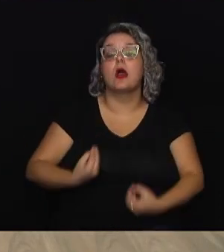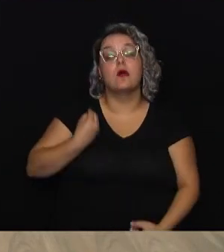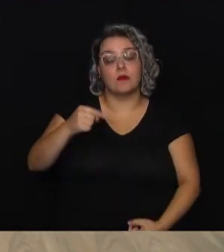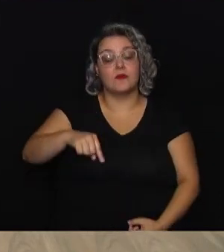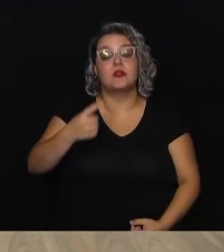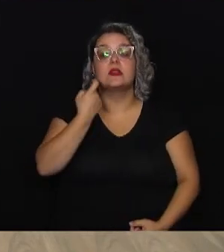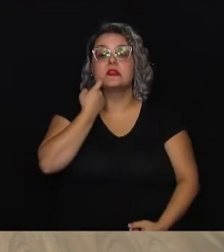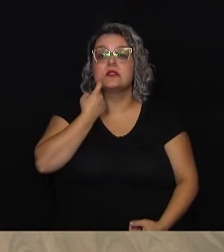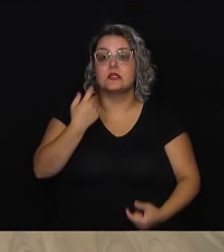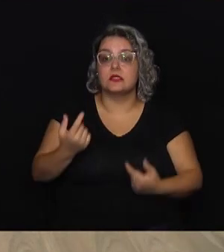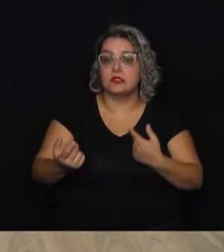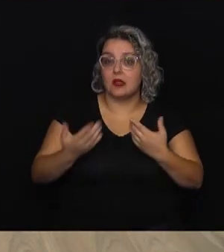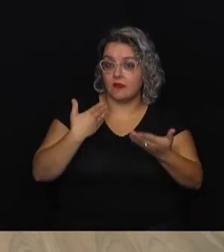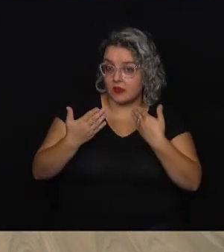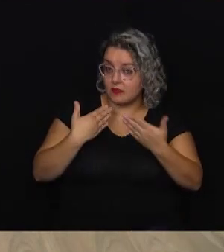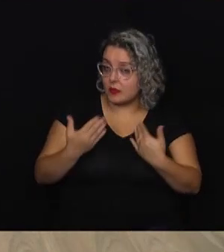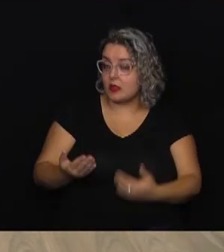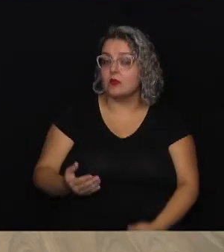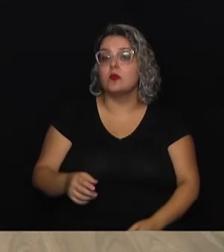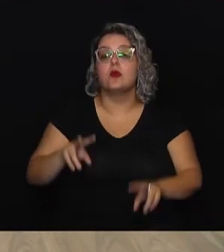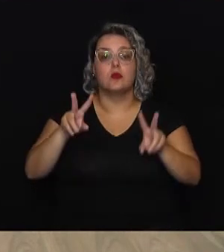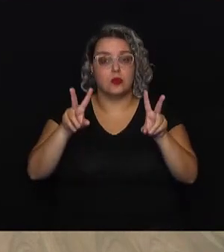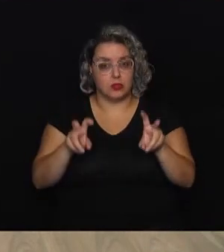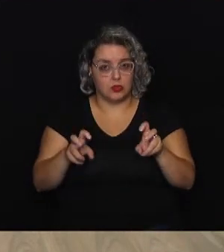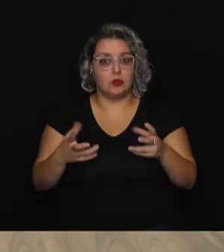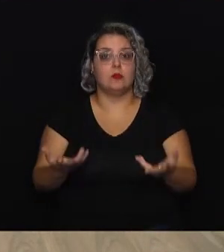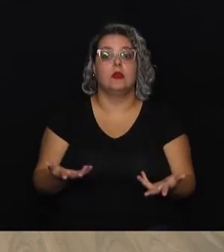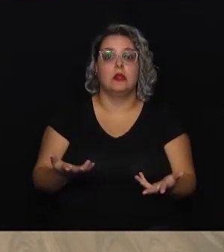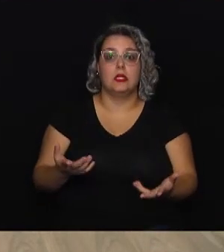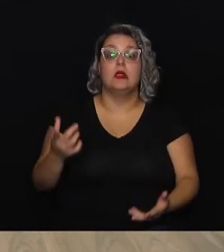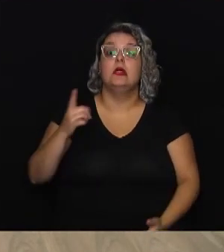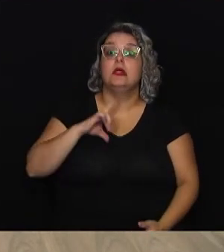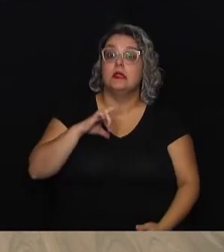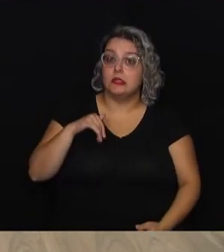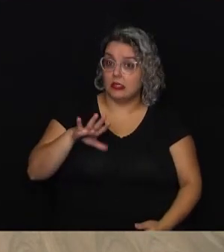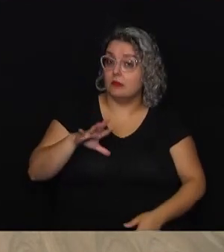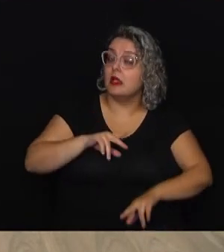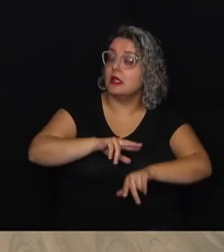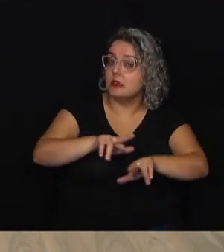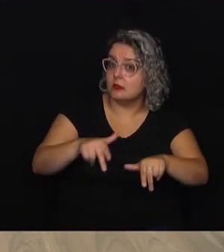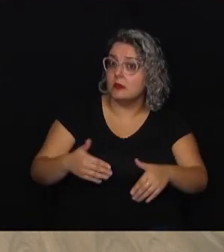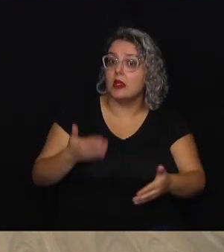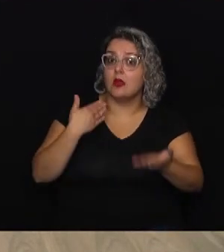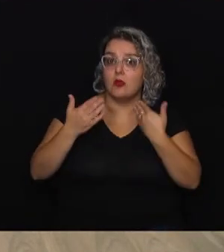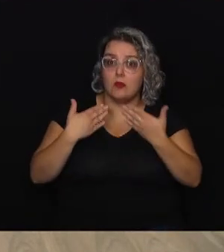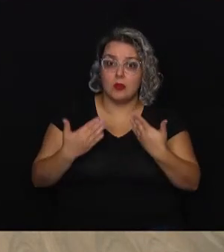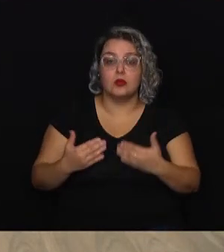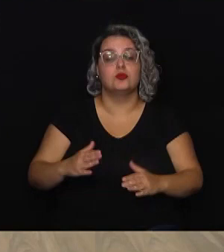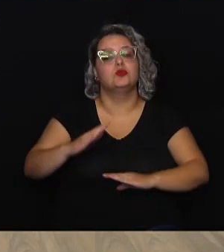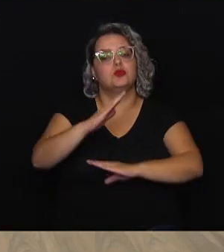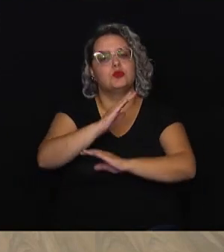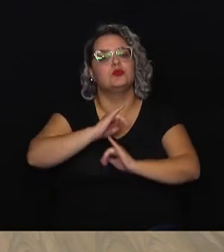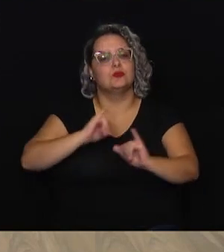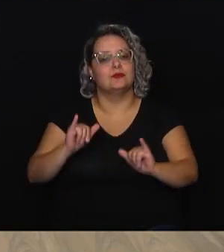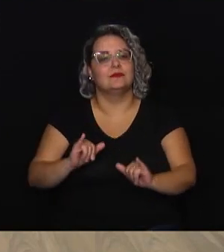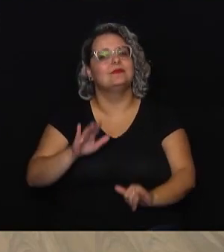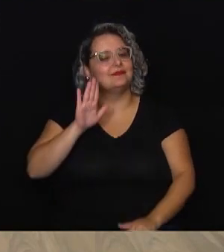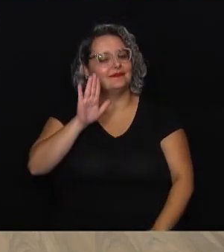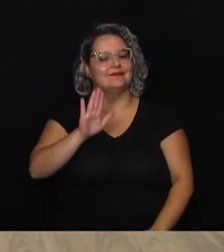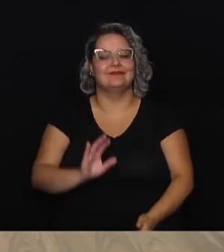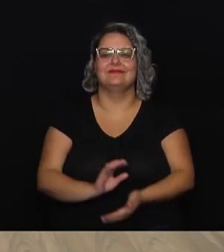sexta-feira, que a gente vai falar sobre este assunto e tem muitos outros para a gente poder abordar ainda no nosso Câmara Notícia. Não saia